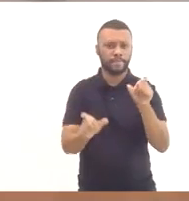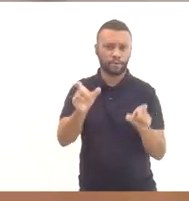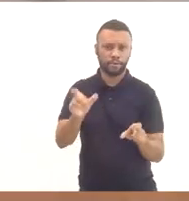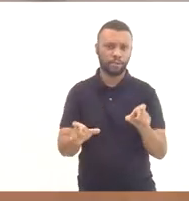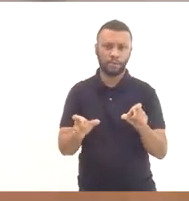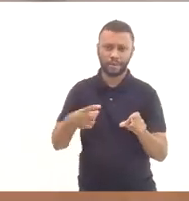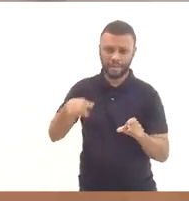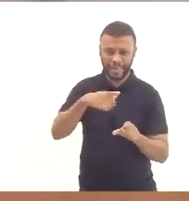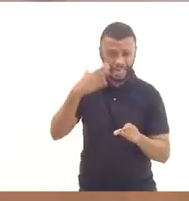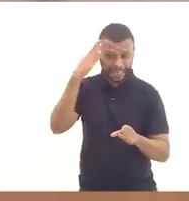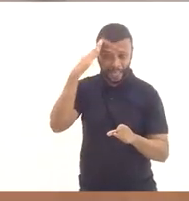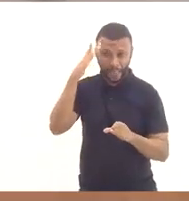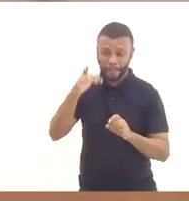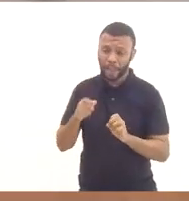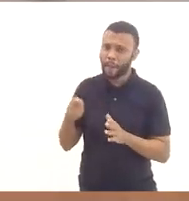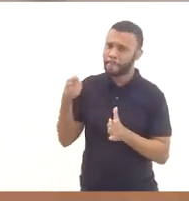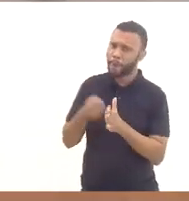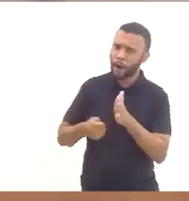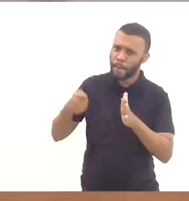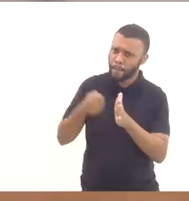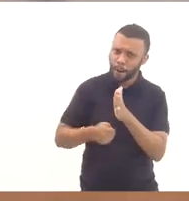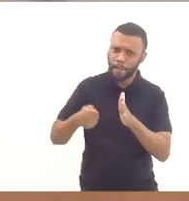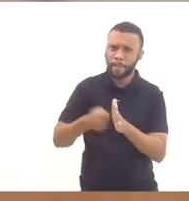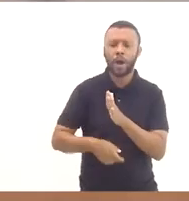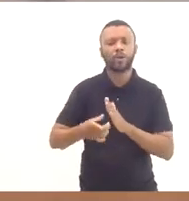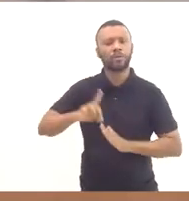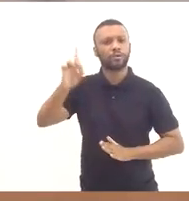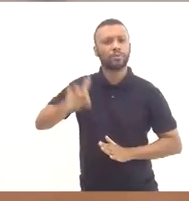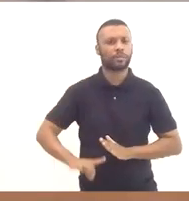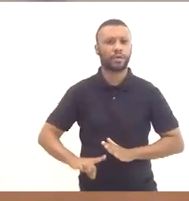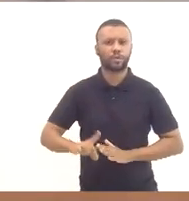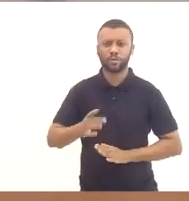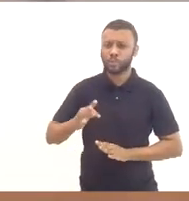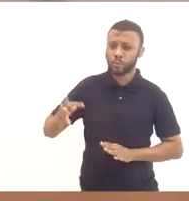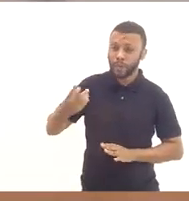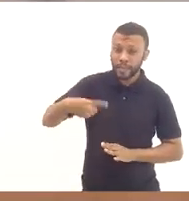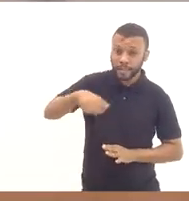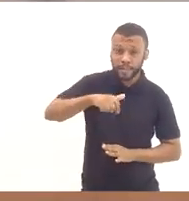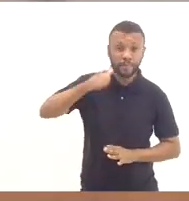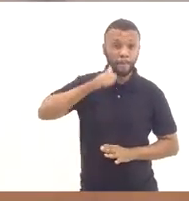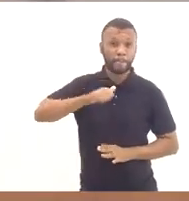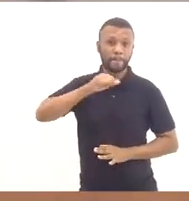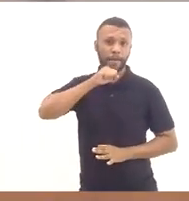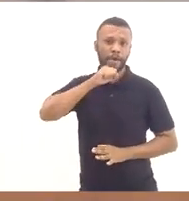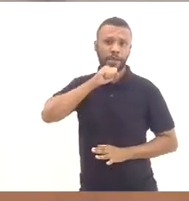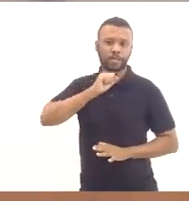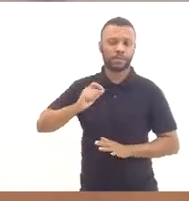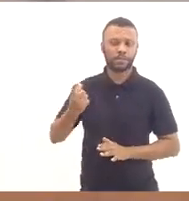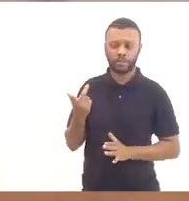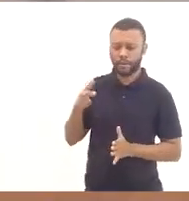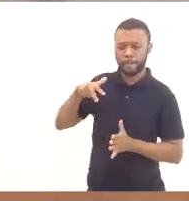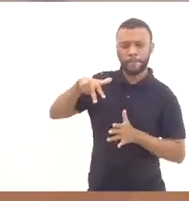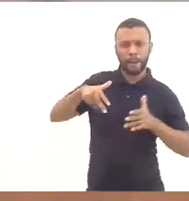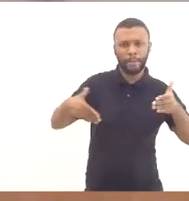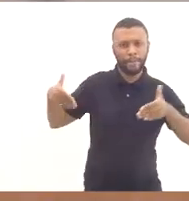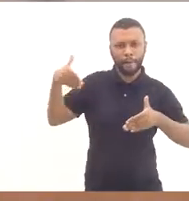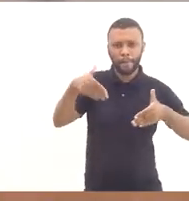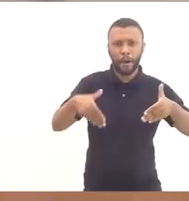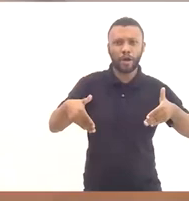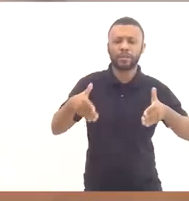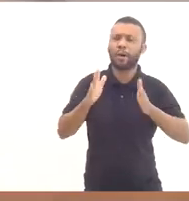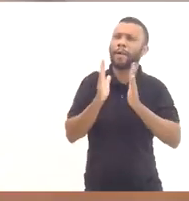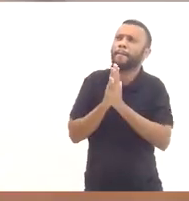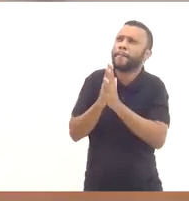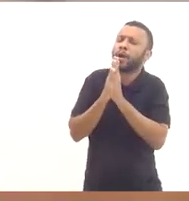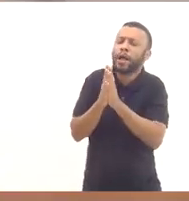elas sabem cobrar o seu direito Todas essas mães que estão aqui Deputado estão implorando